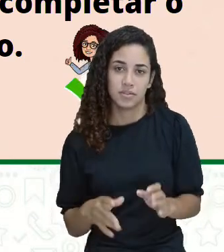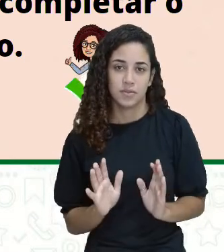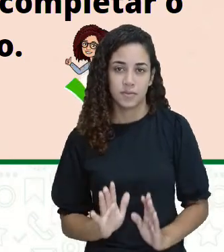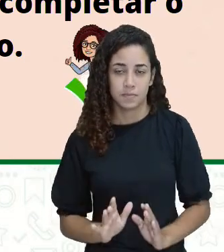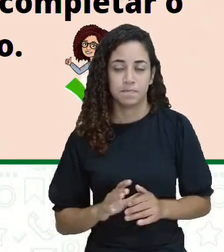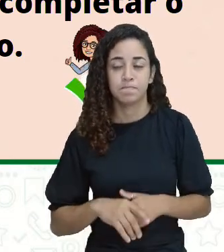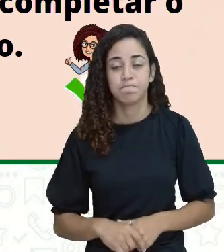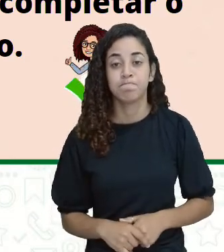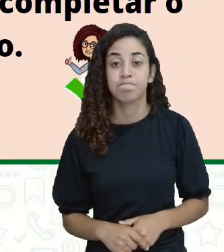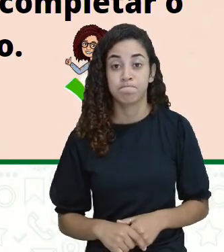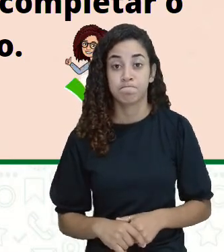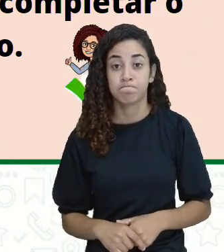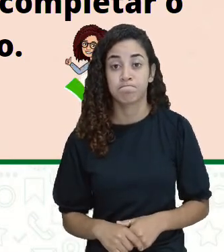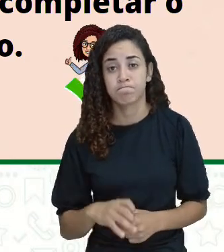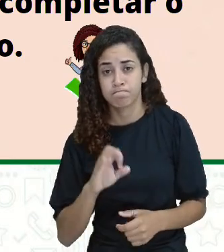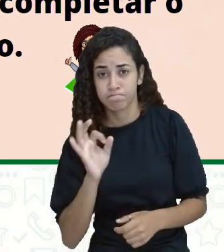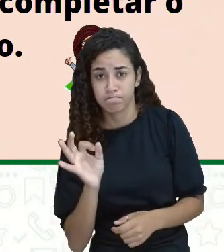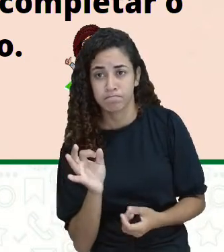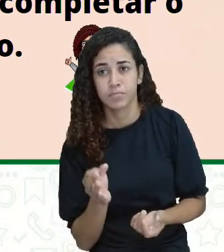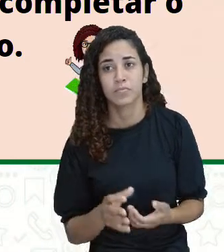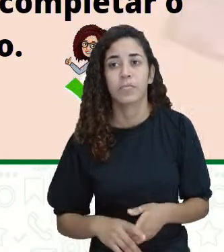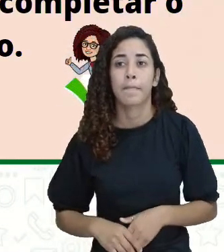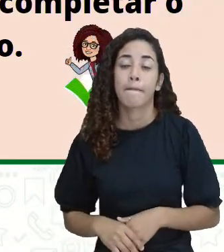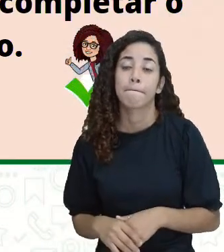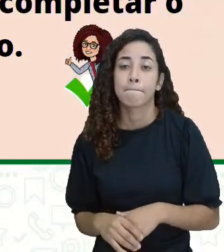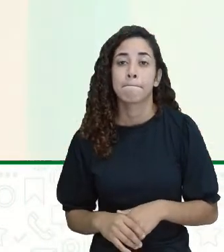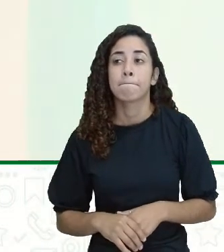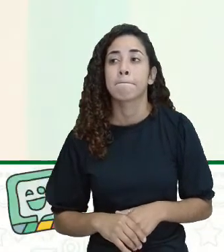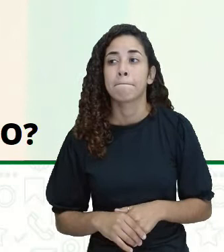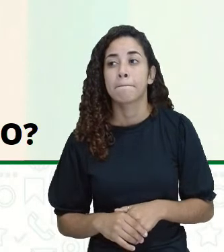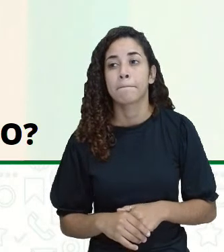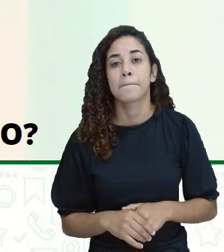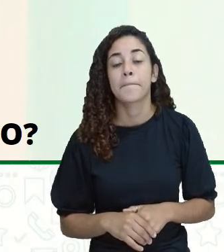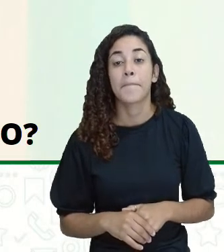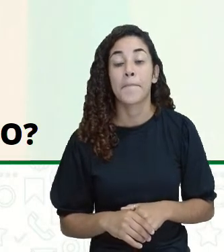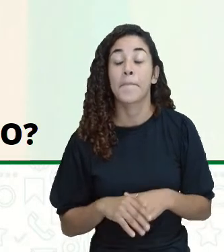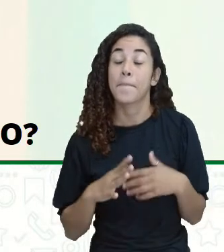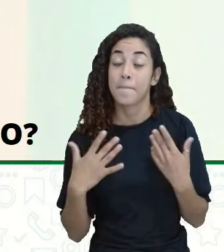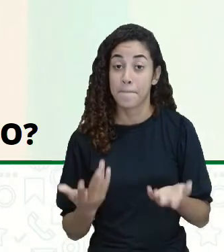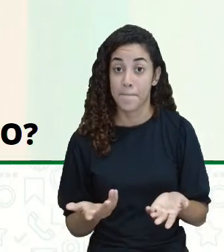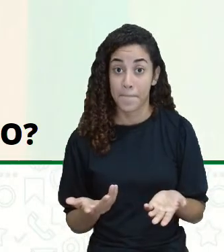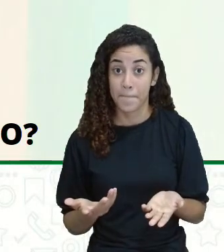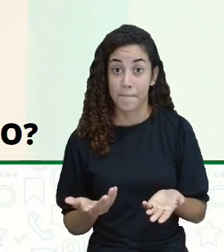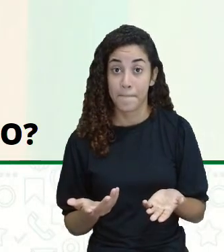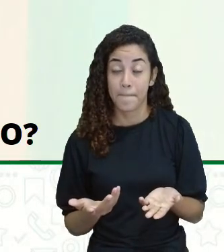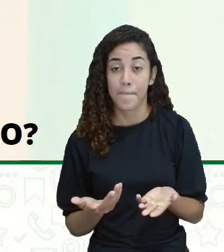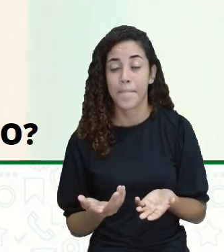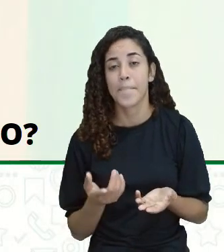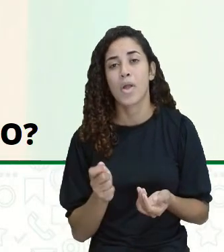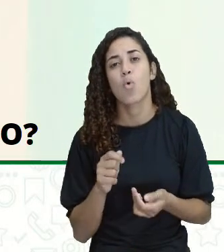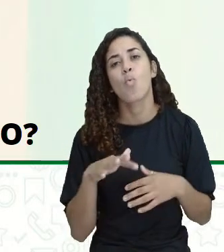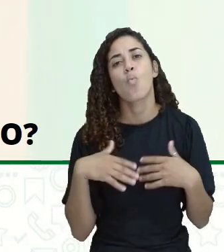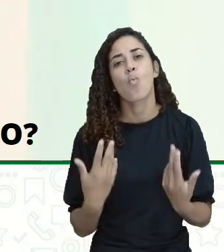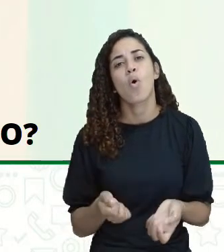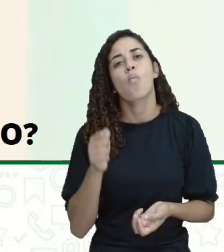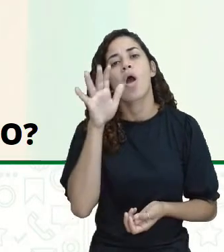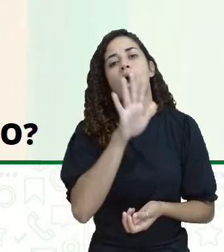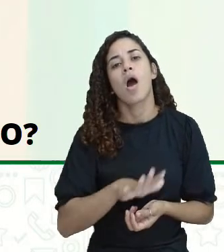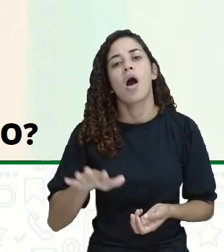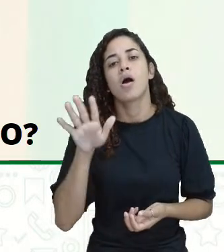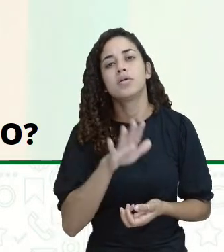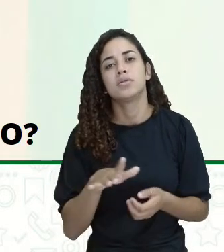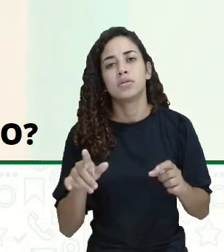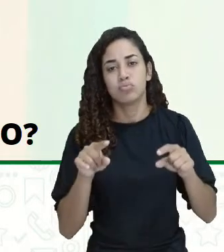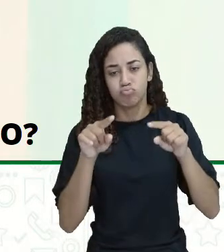tá certo? Ou seja, o Arnaldo, né? É o que ele precisa. Então, qual a área do polígono vermelho?